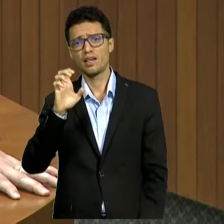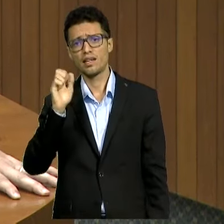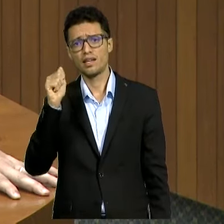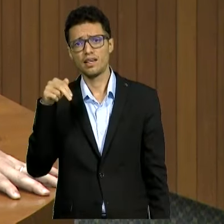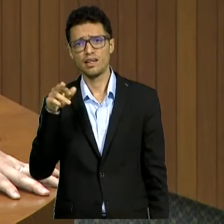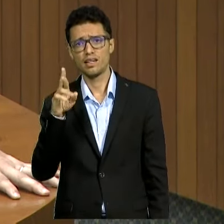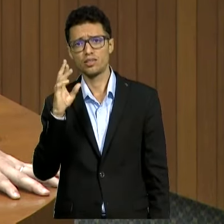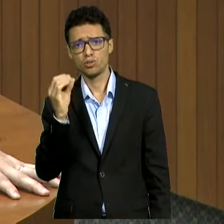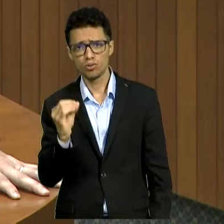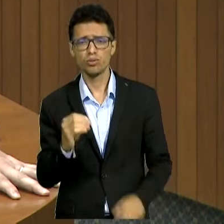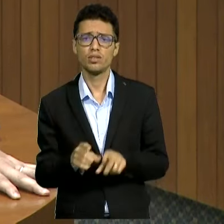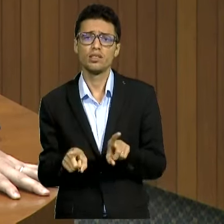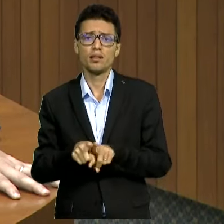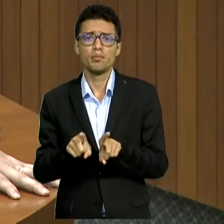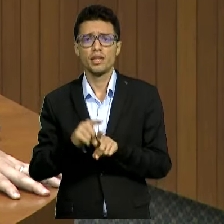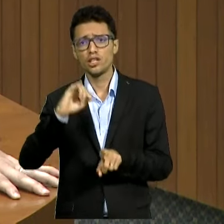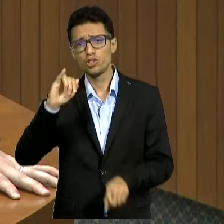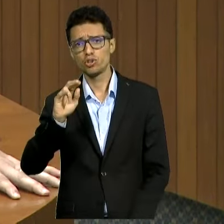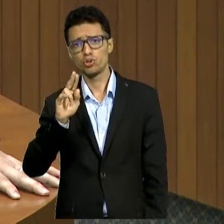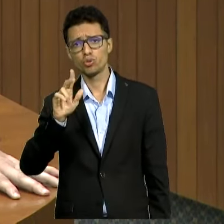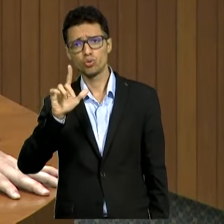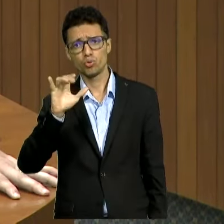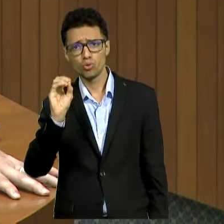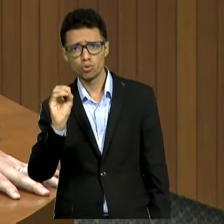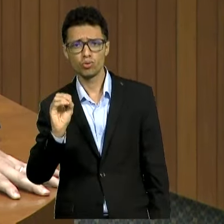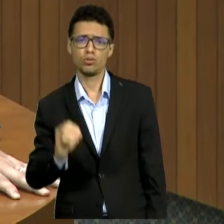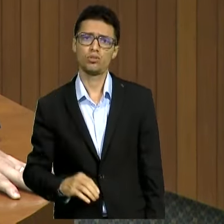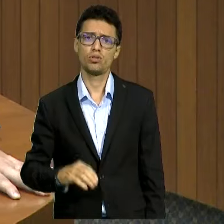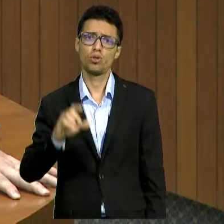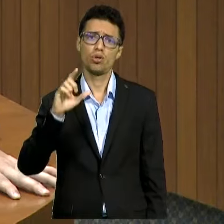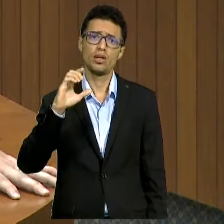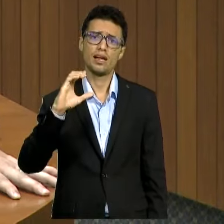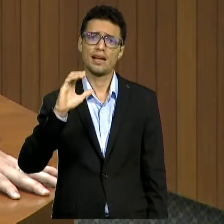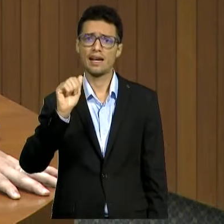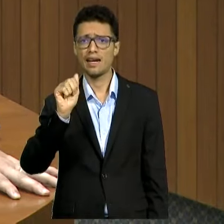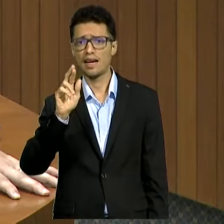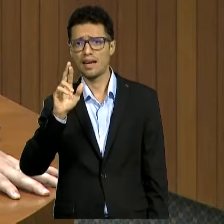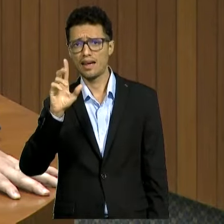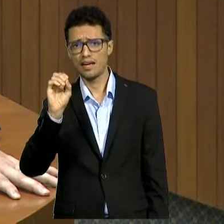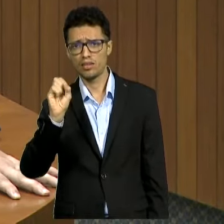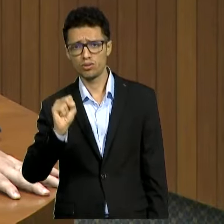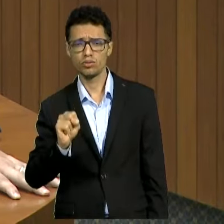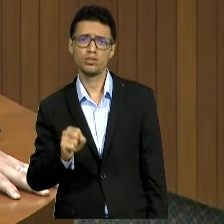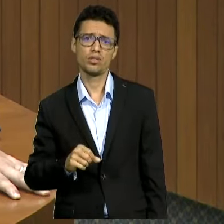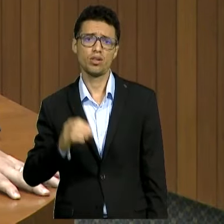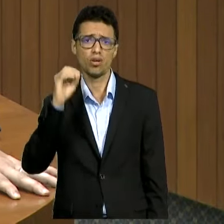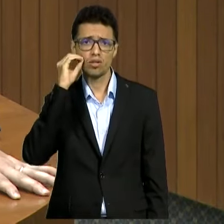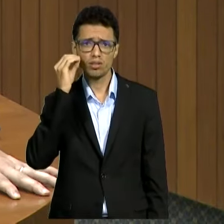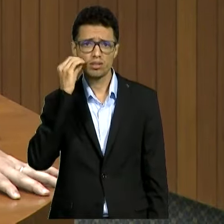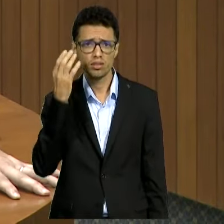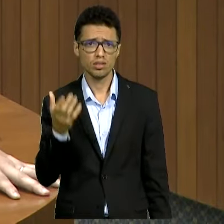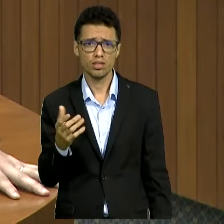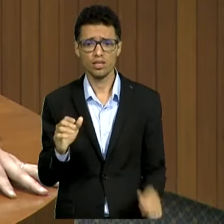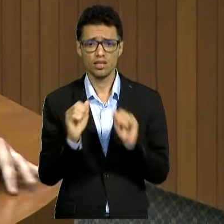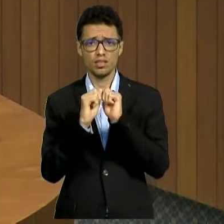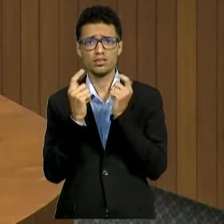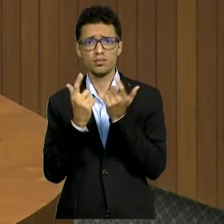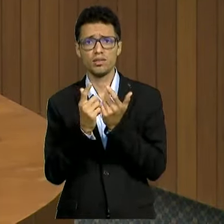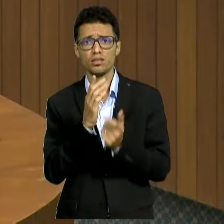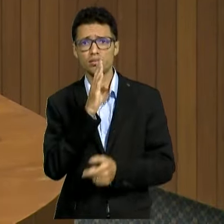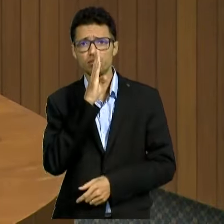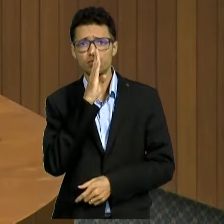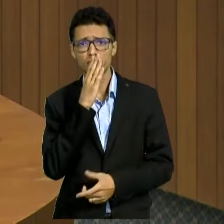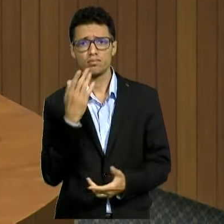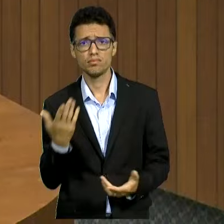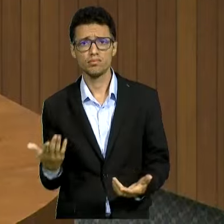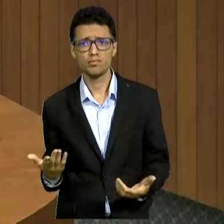Júlio Mendonça, do deputado Carlos Lula e do deputado Otelino, a Assembleia teria se silenciado diante dessa